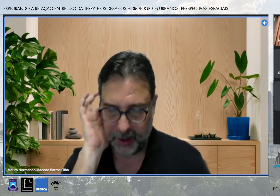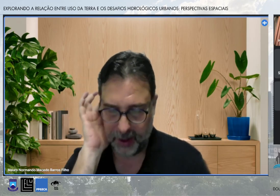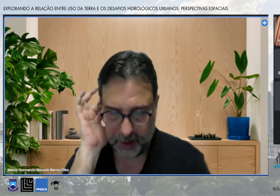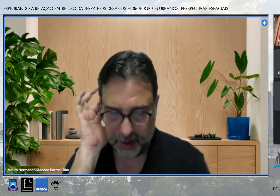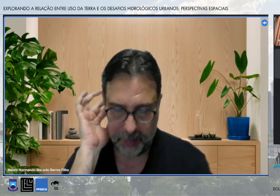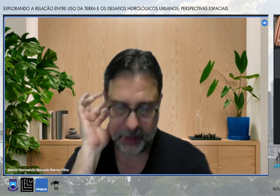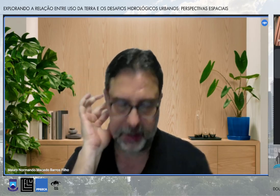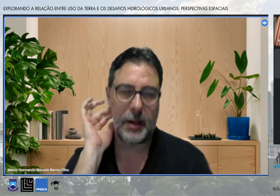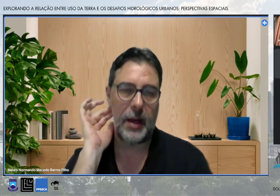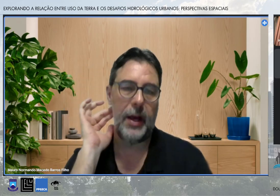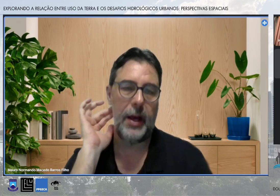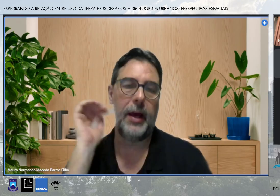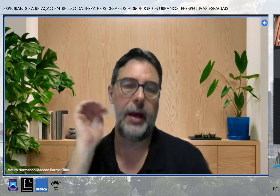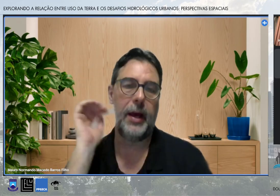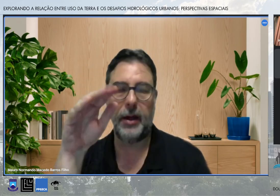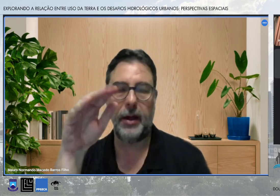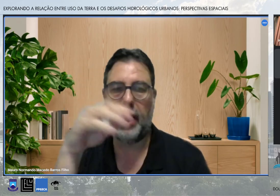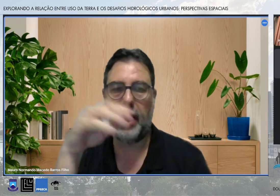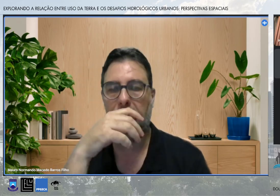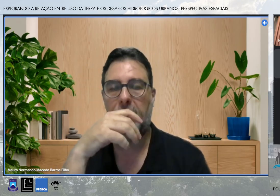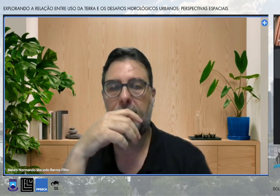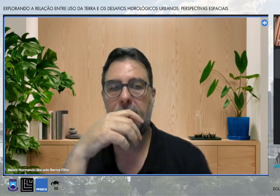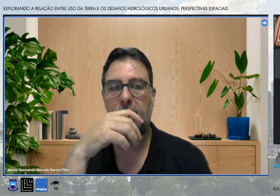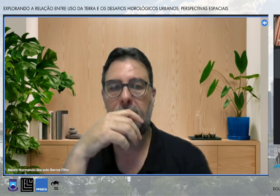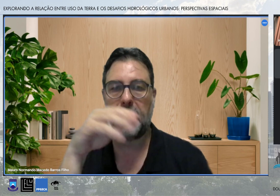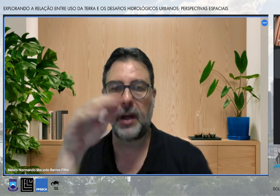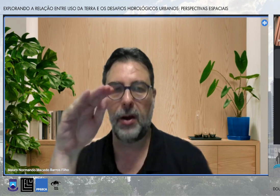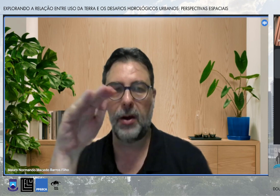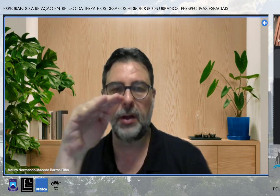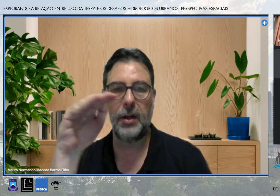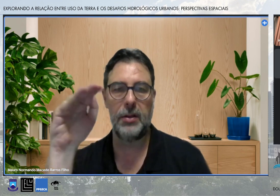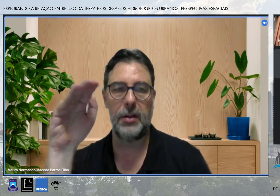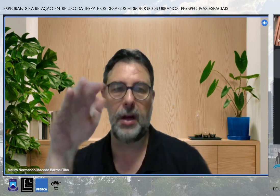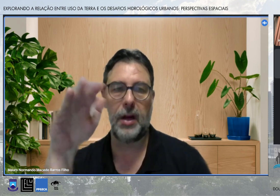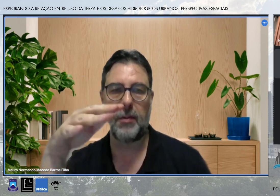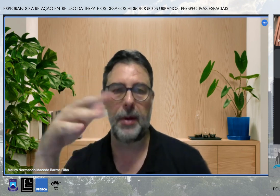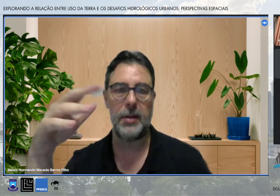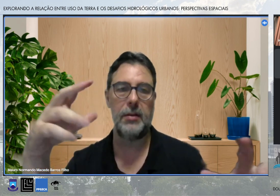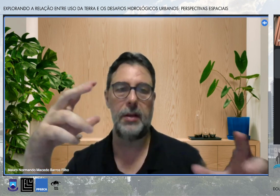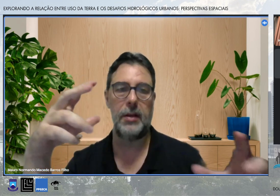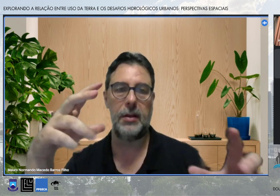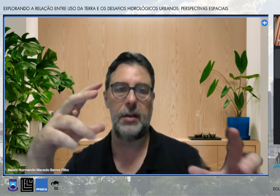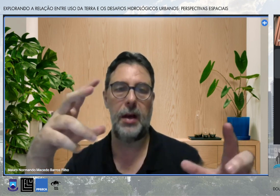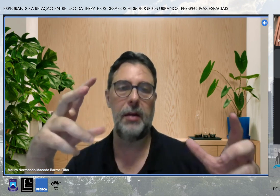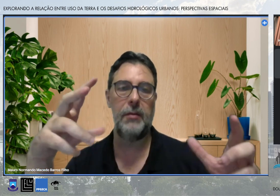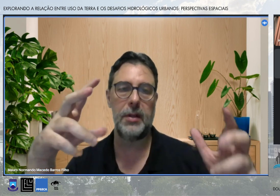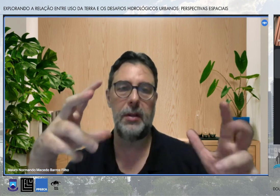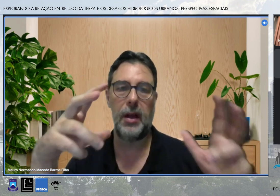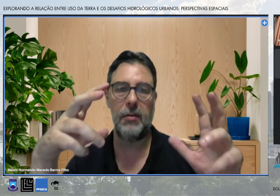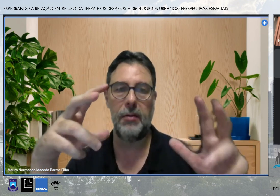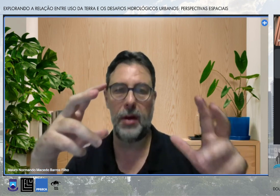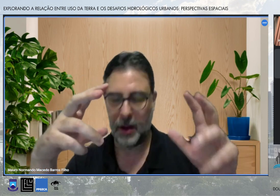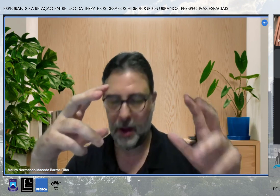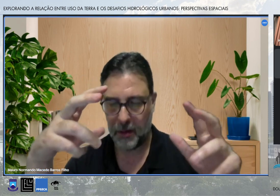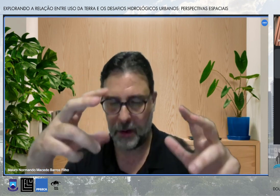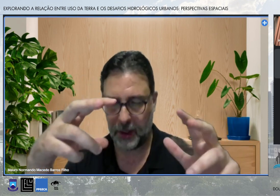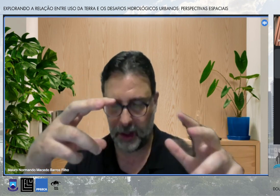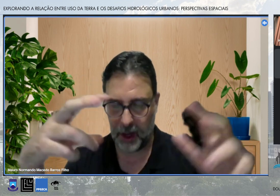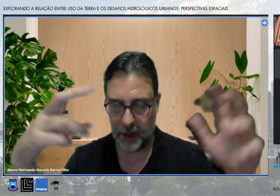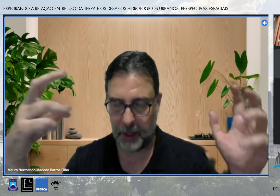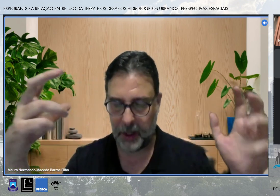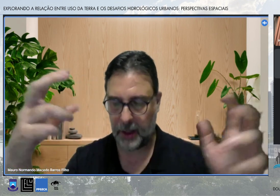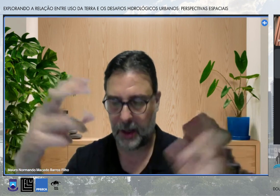fala que teve essa. É interessante isso, porque logo no início da ocupação da cidade, né, você tem